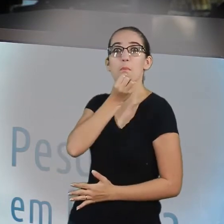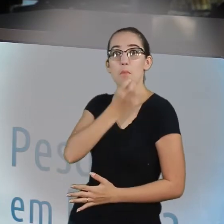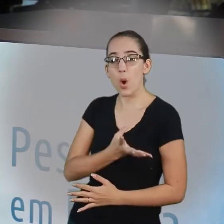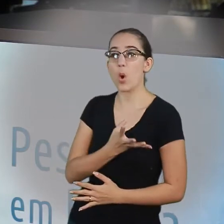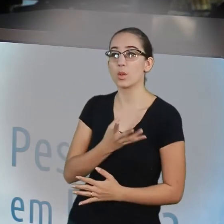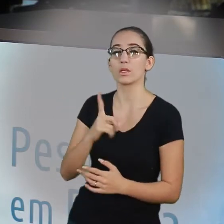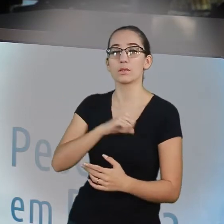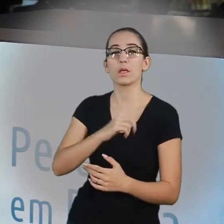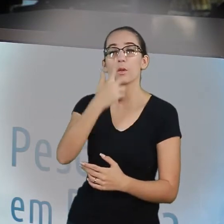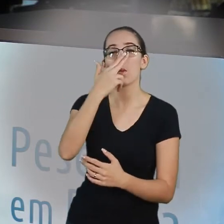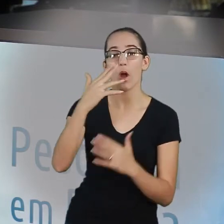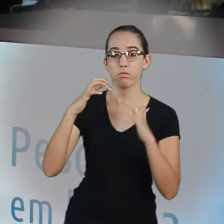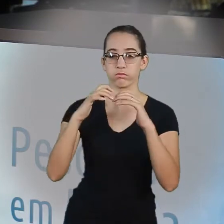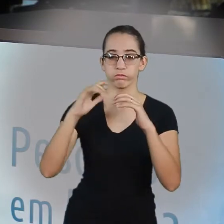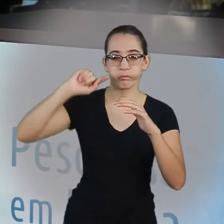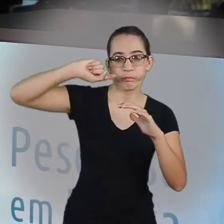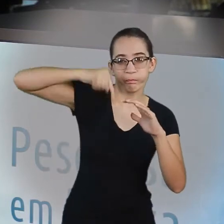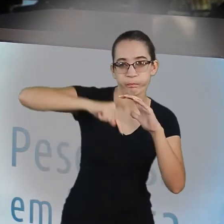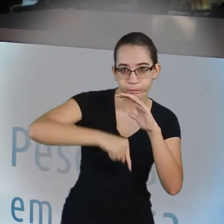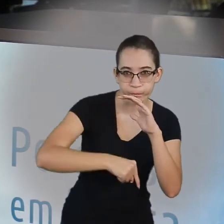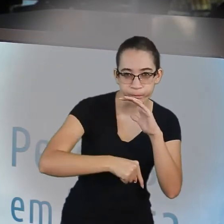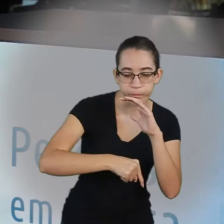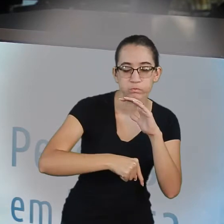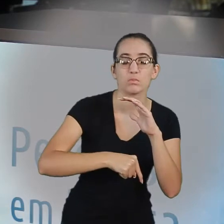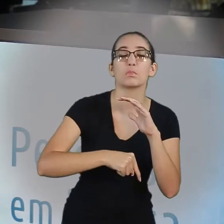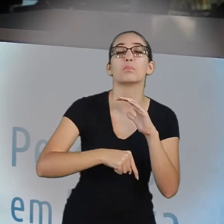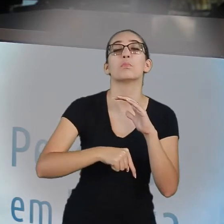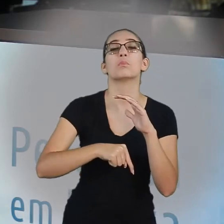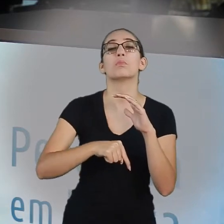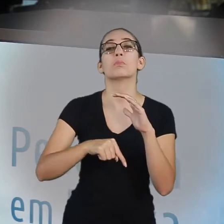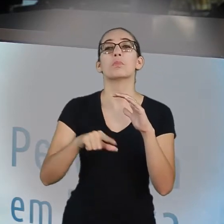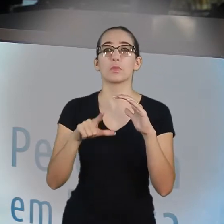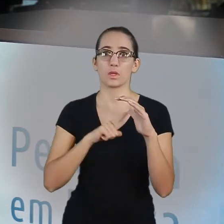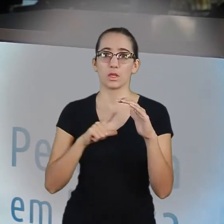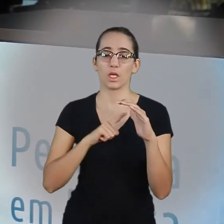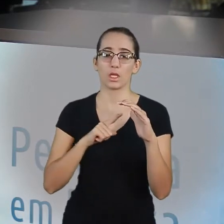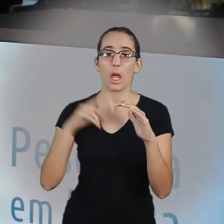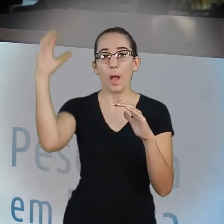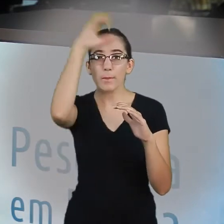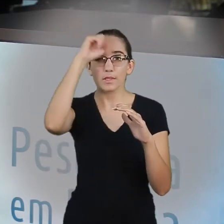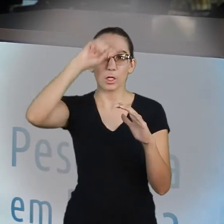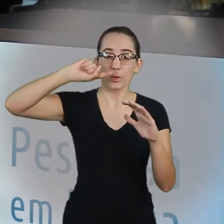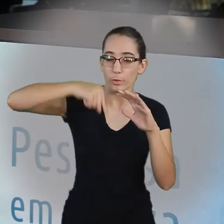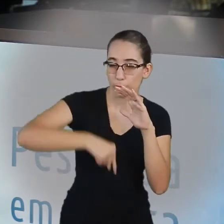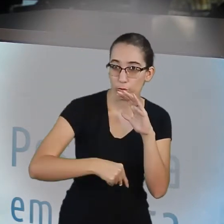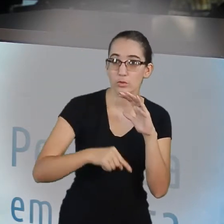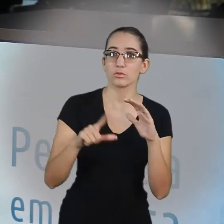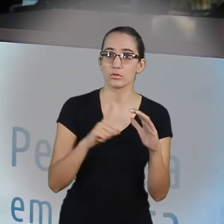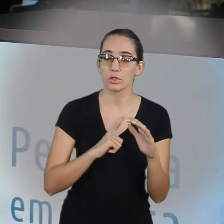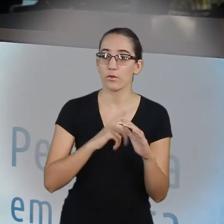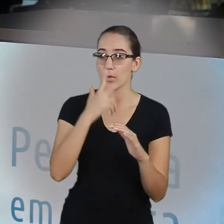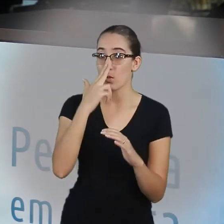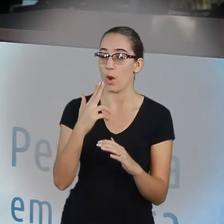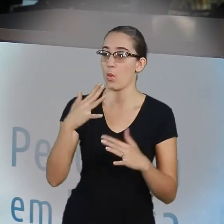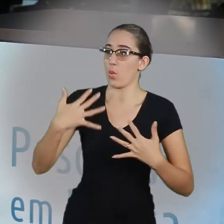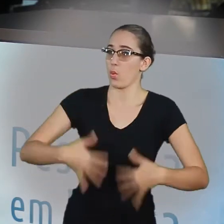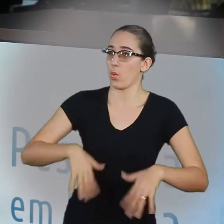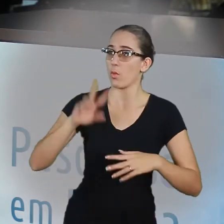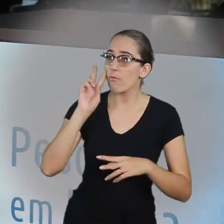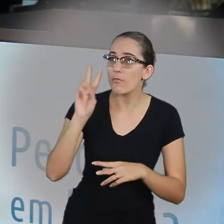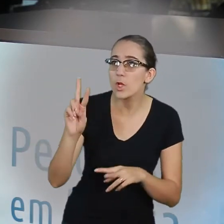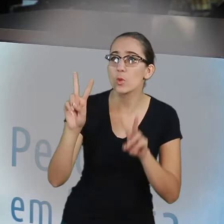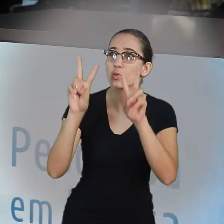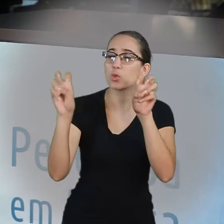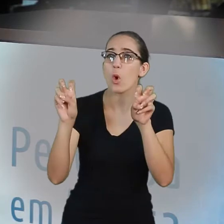neurais profundas, em inglês deep learning, né, mecanismos de aprendizado profundos, obtiveram no reconhecimento de imagens, processamento de